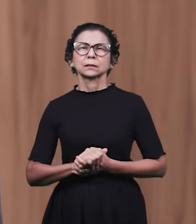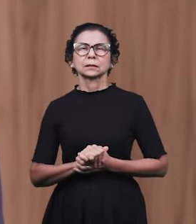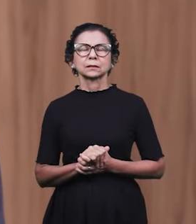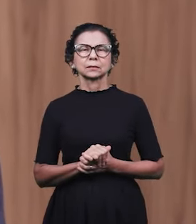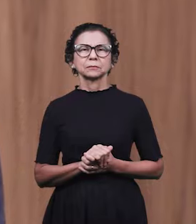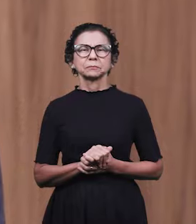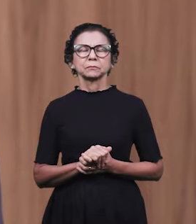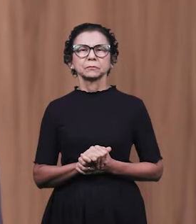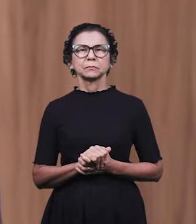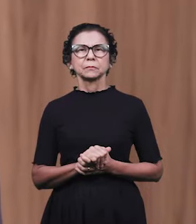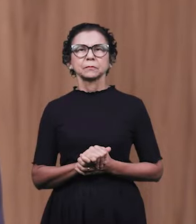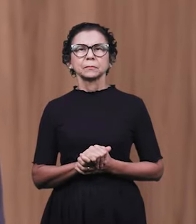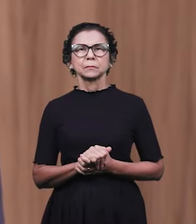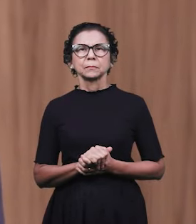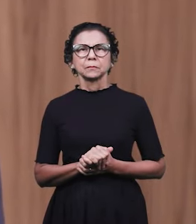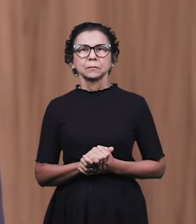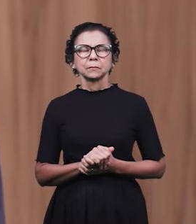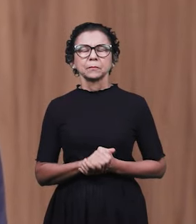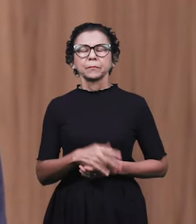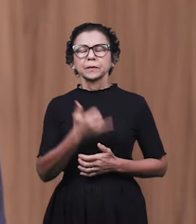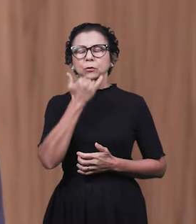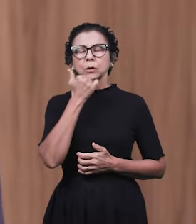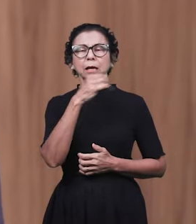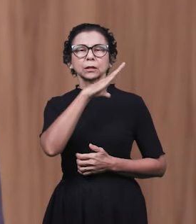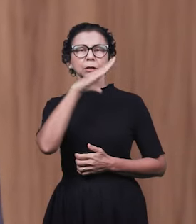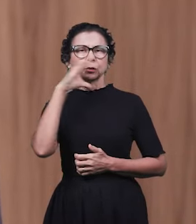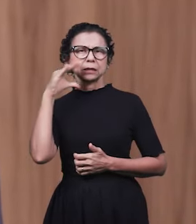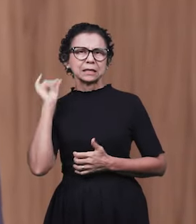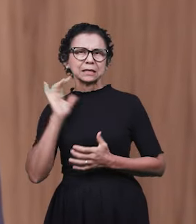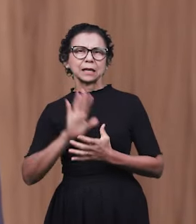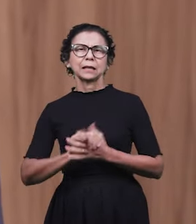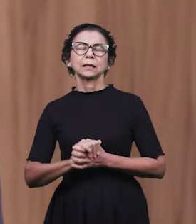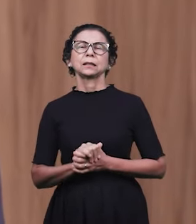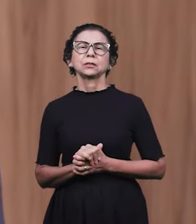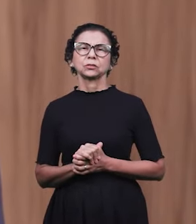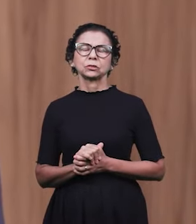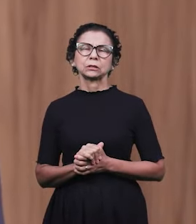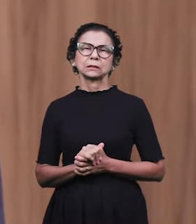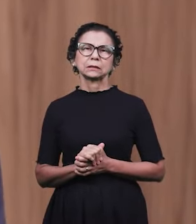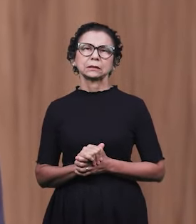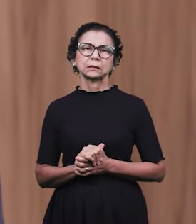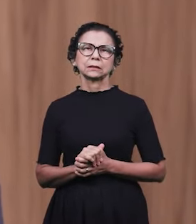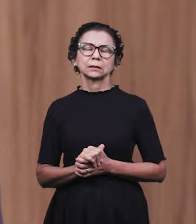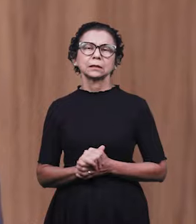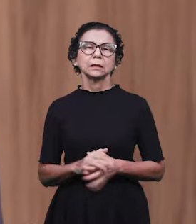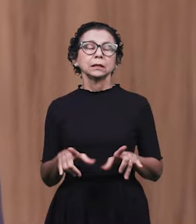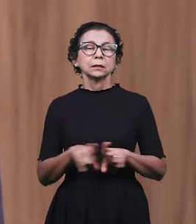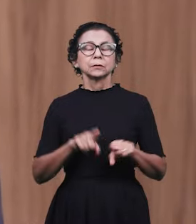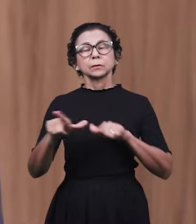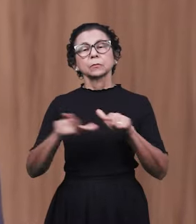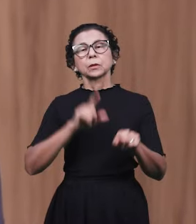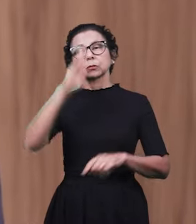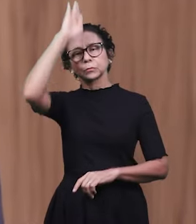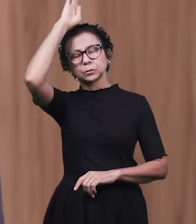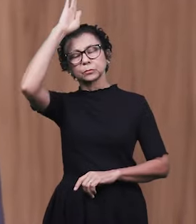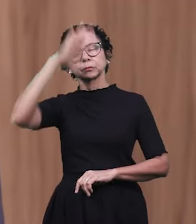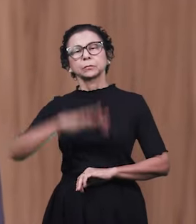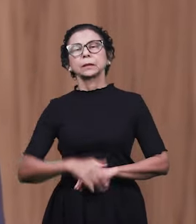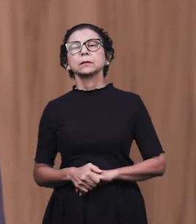sou instrutor, monitor em algumas disciplinas de especialização no Corpo de Bombeiros, onde eu